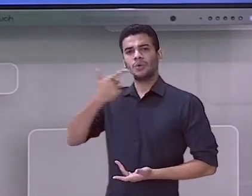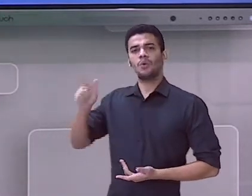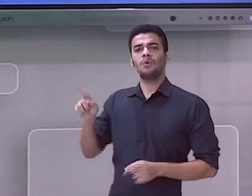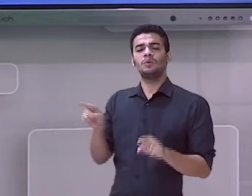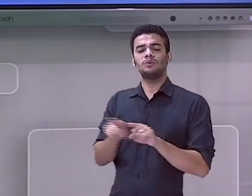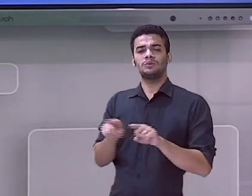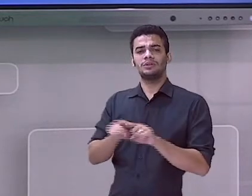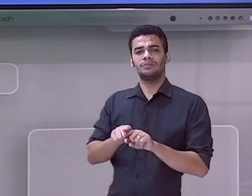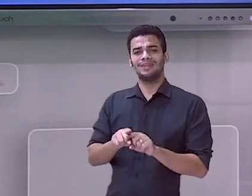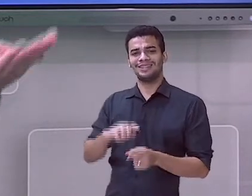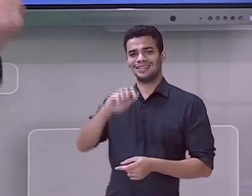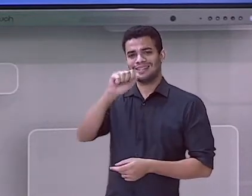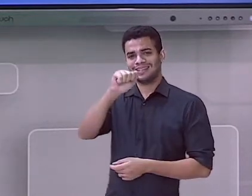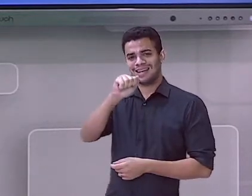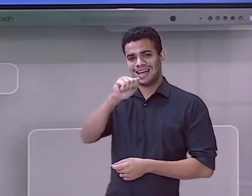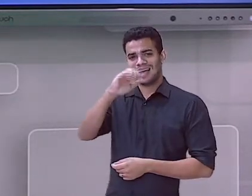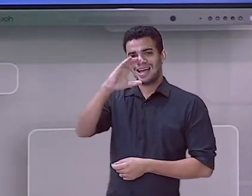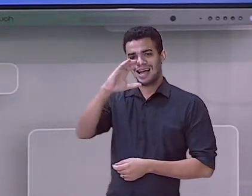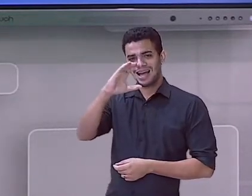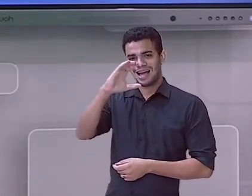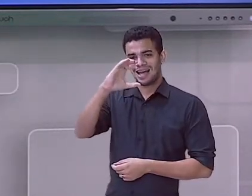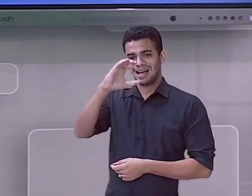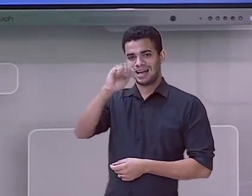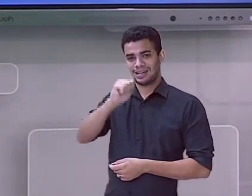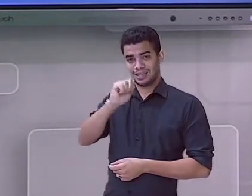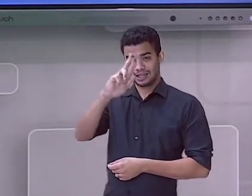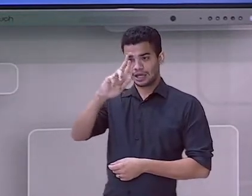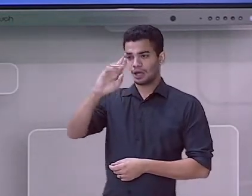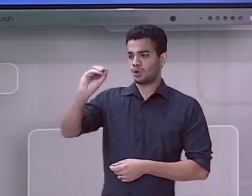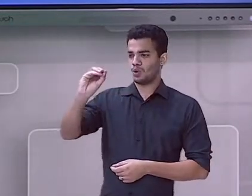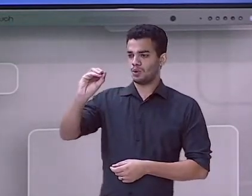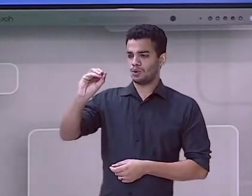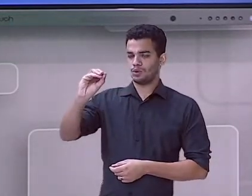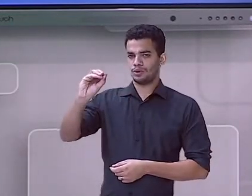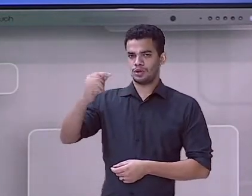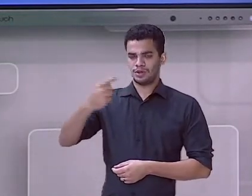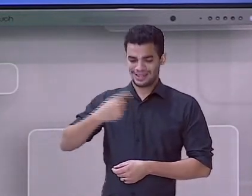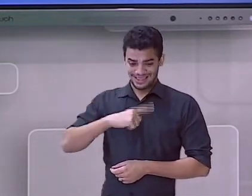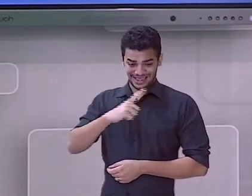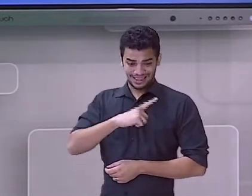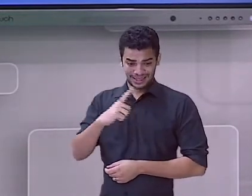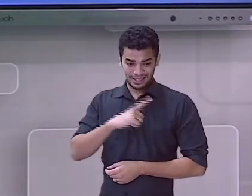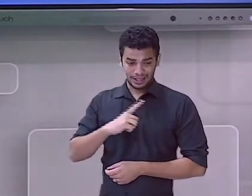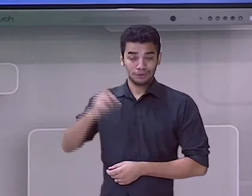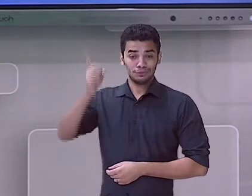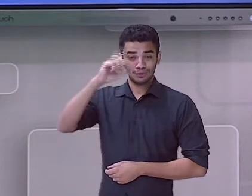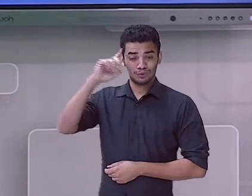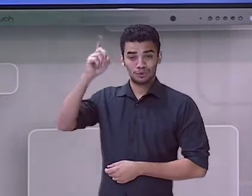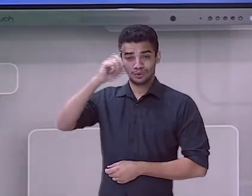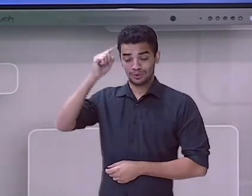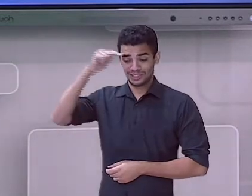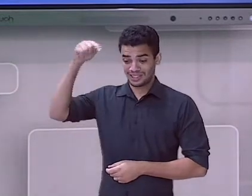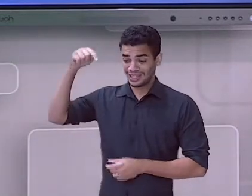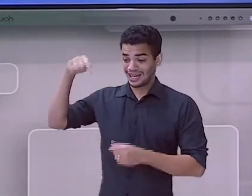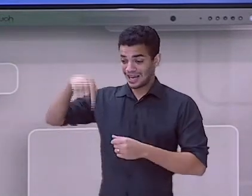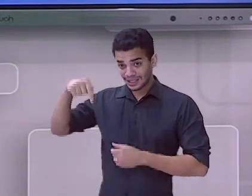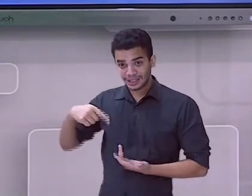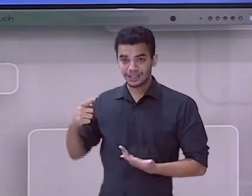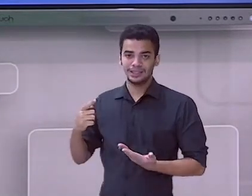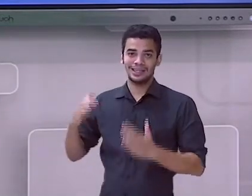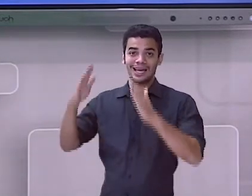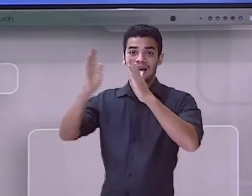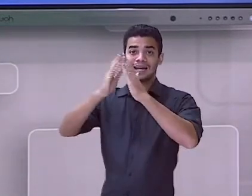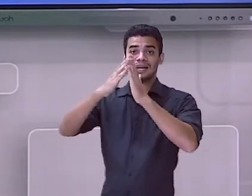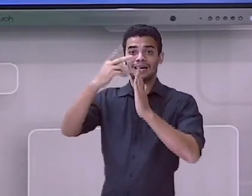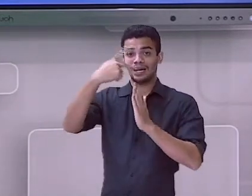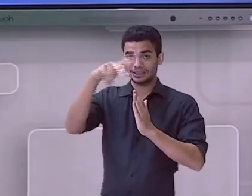nós respiramos, dentro de casa, nas coisas, no sofá que você tem o hábito de ficar deitado. Então, a gente tem que prestar muita atenção